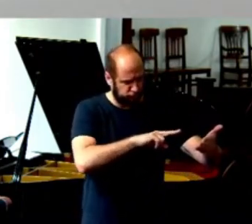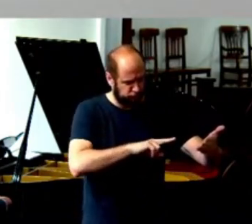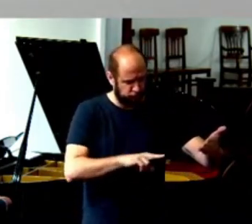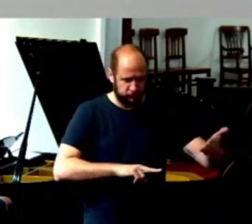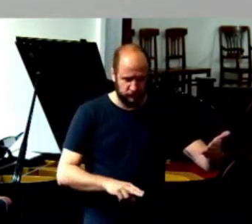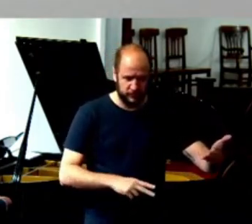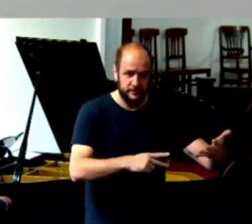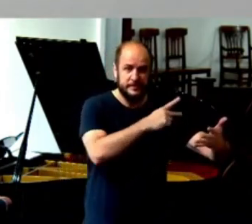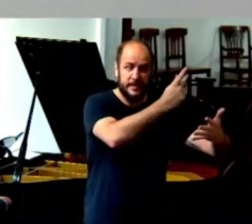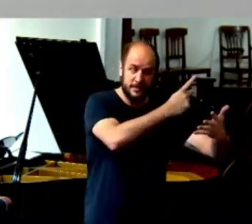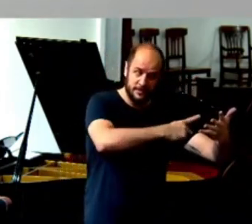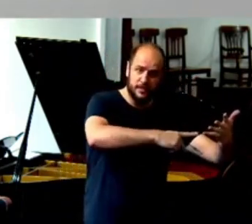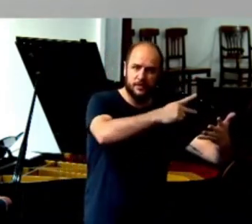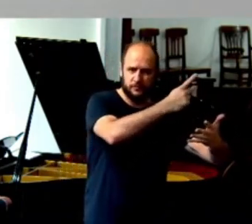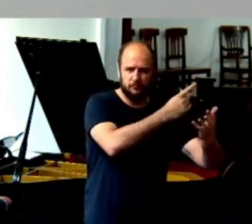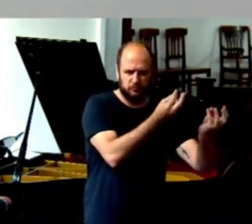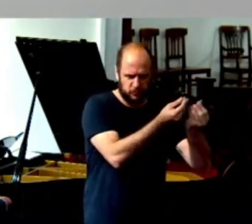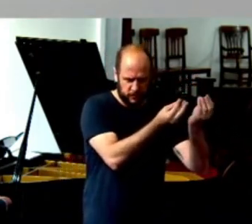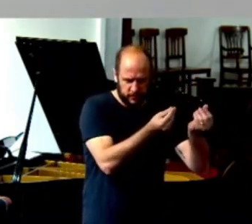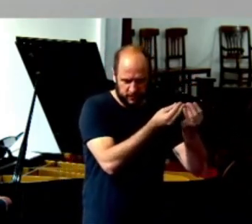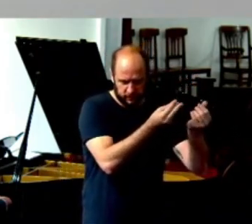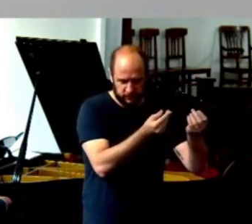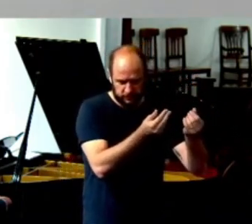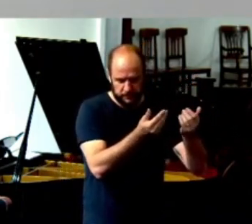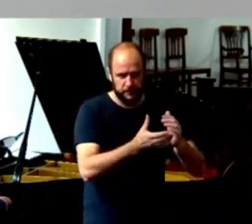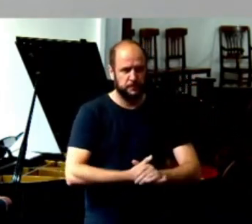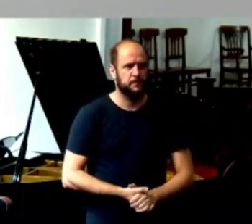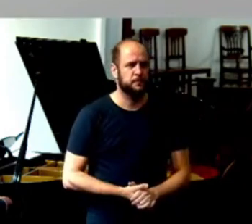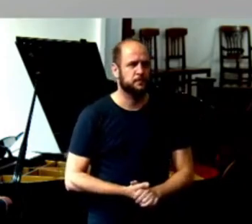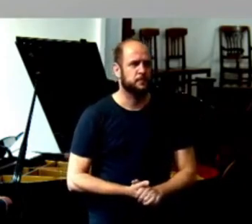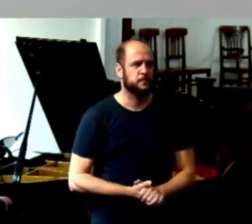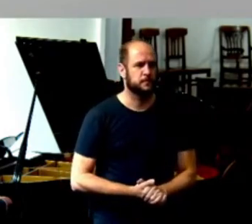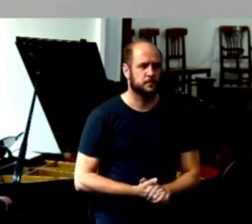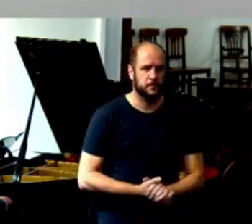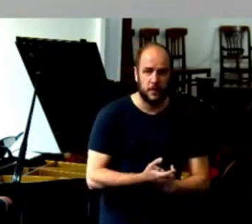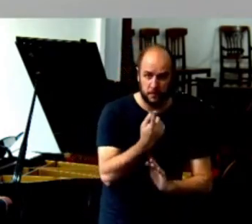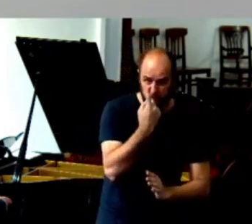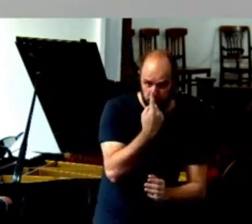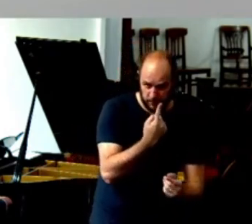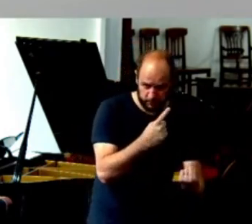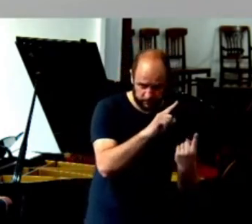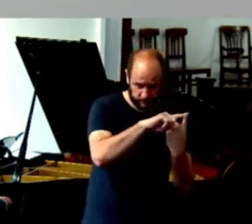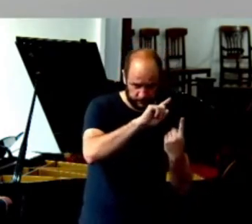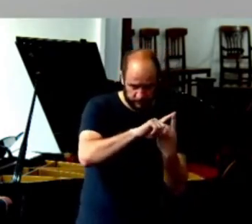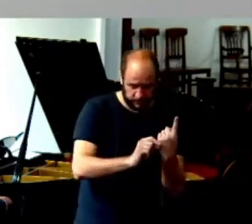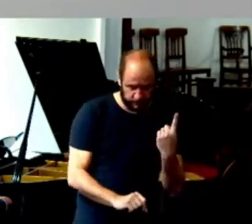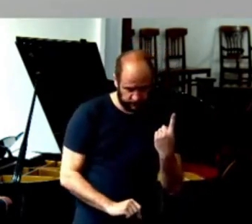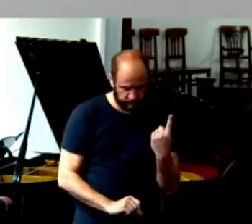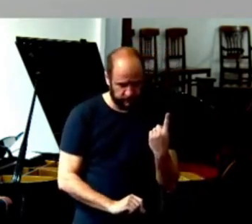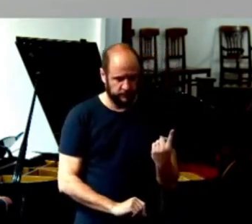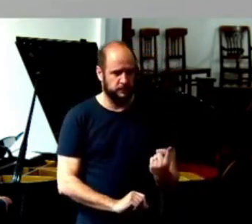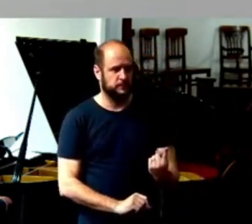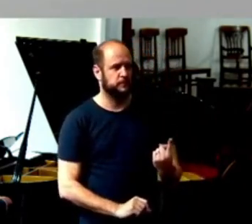desenhe essas qualidades, tá bom? Essa é a primeira lista.